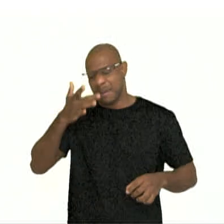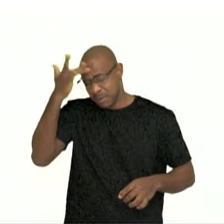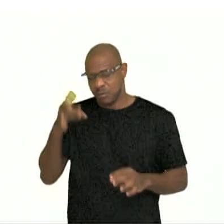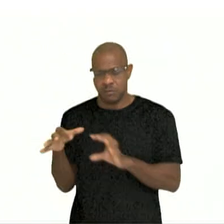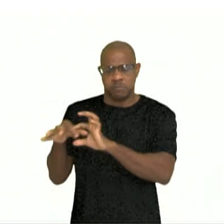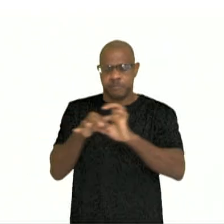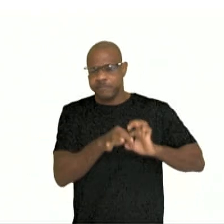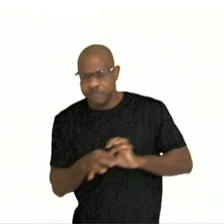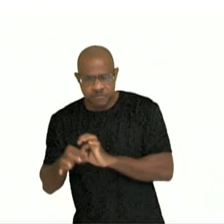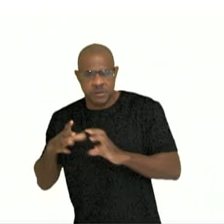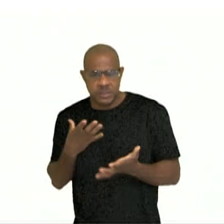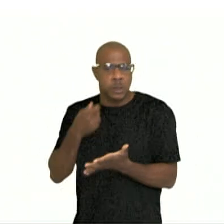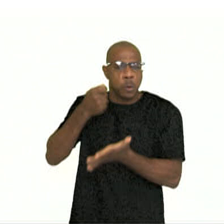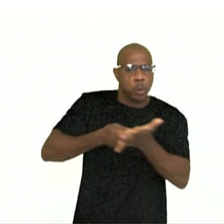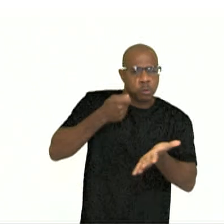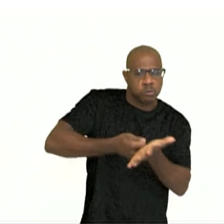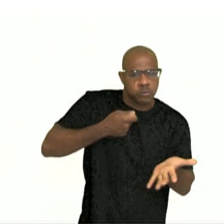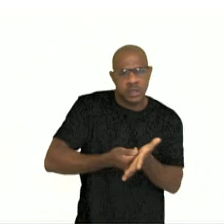busca de